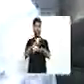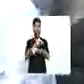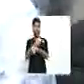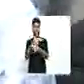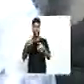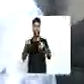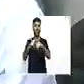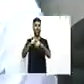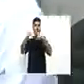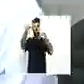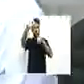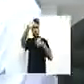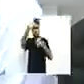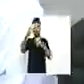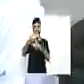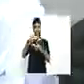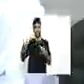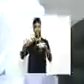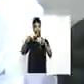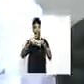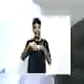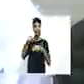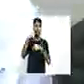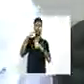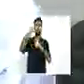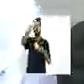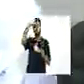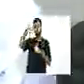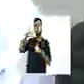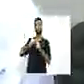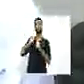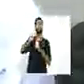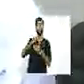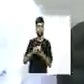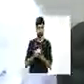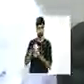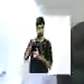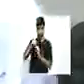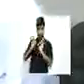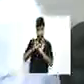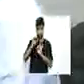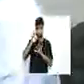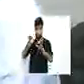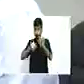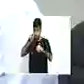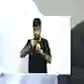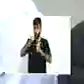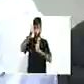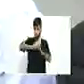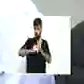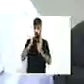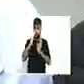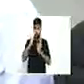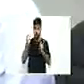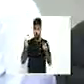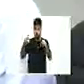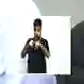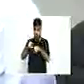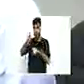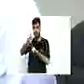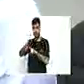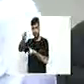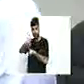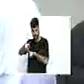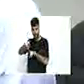de cidadania O que que a prefeitura lá faz senhoras e senhores ela contrata através de convênio a associação de